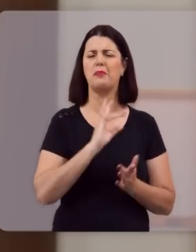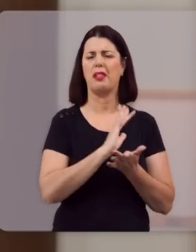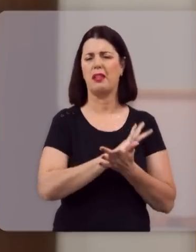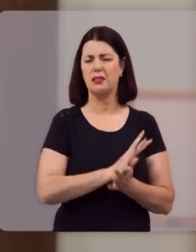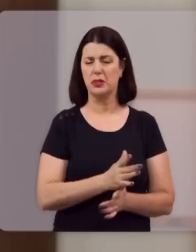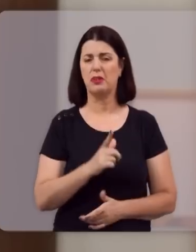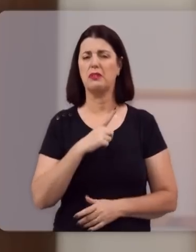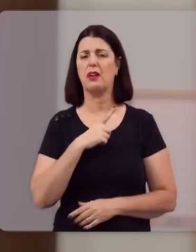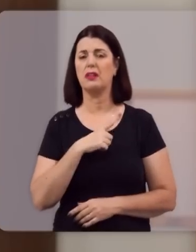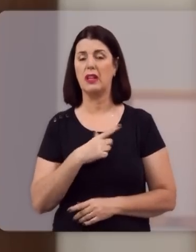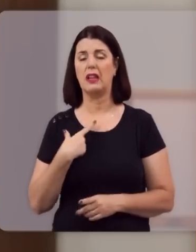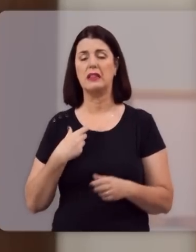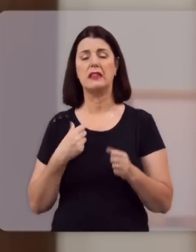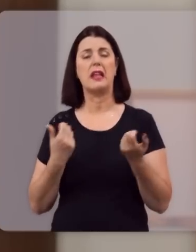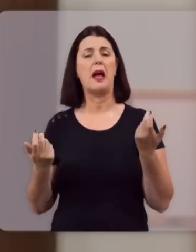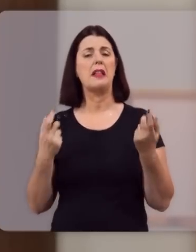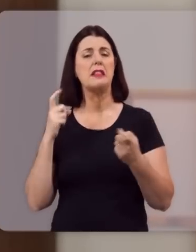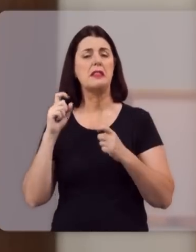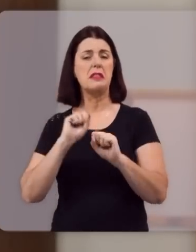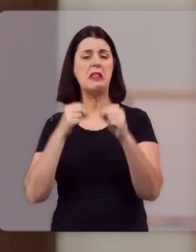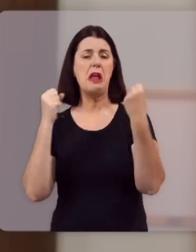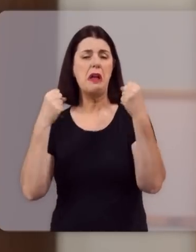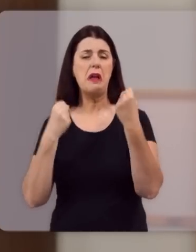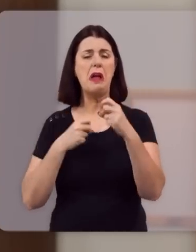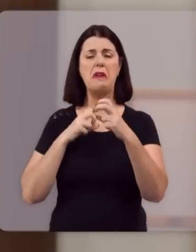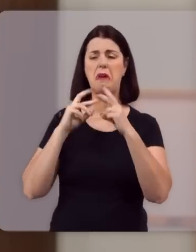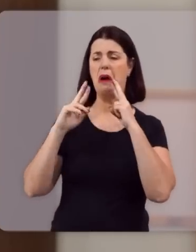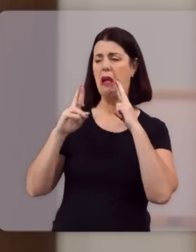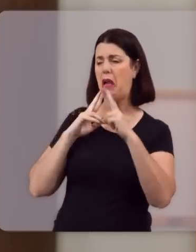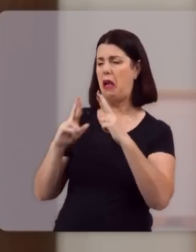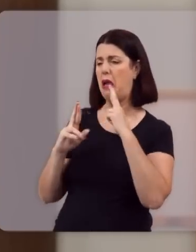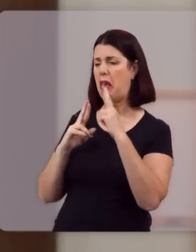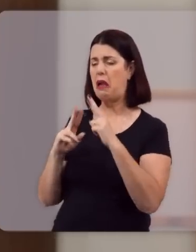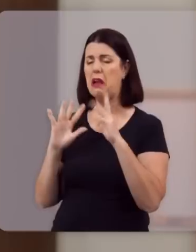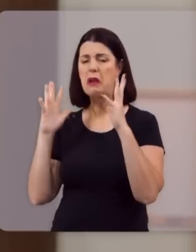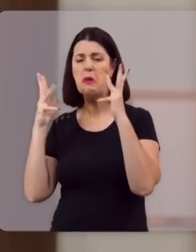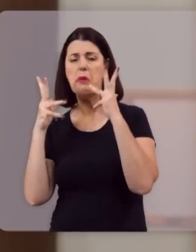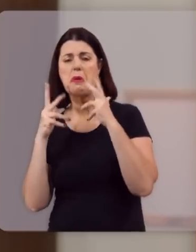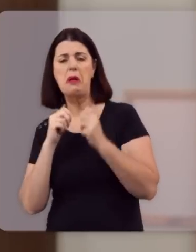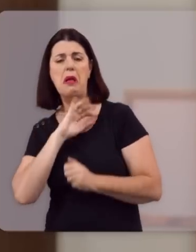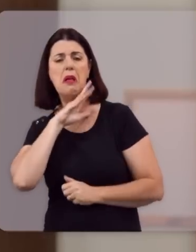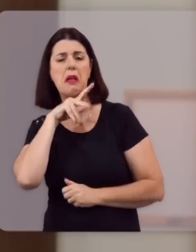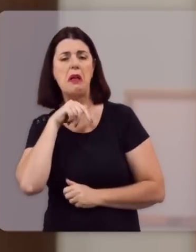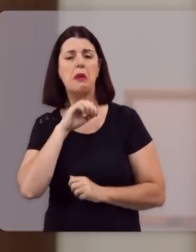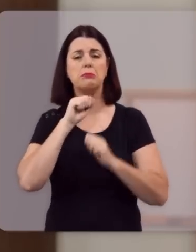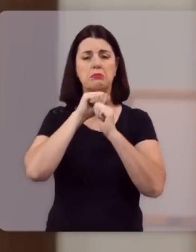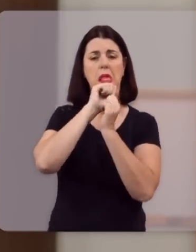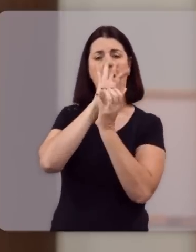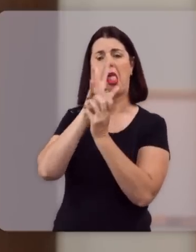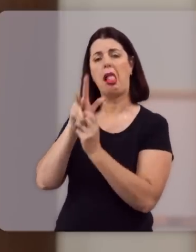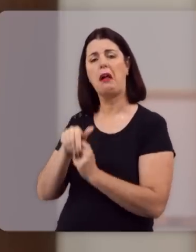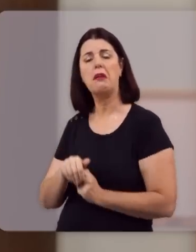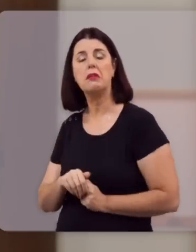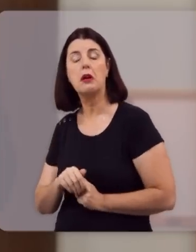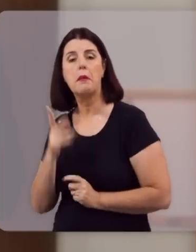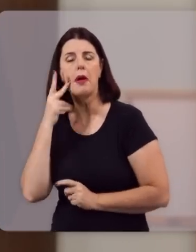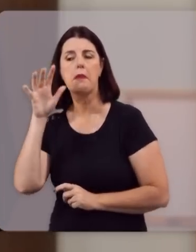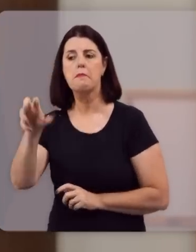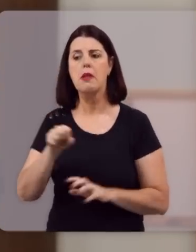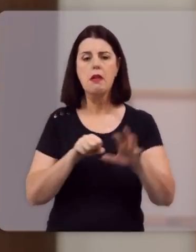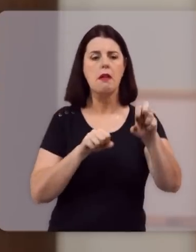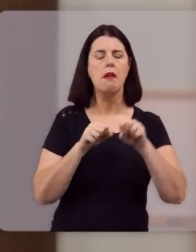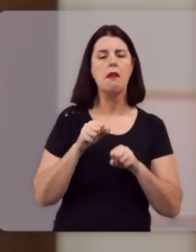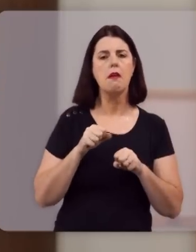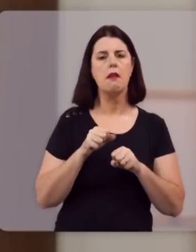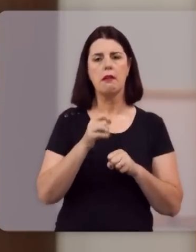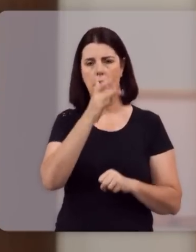derrotado. Ele está esperneando e vociferando como um leão que ruge para tentar pegar as suas presas, mas